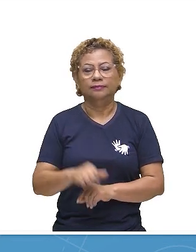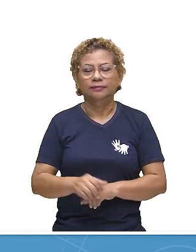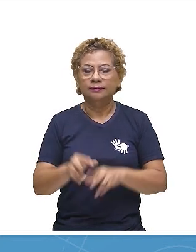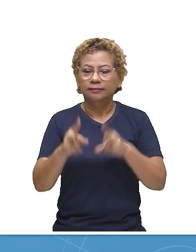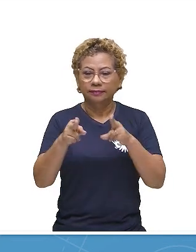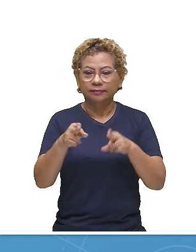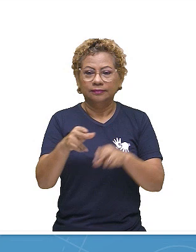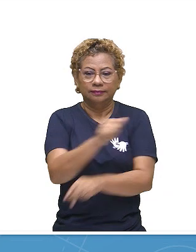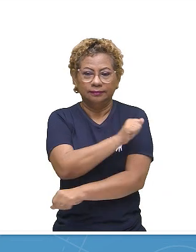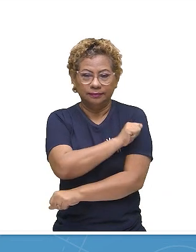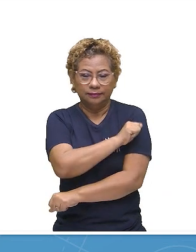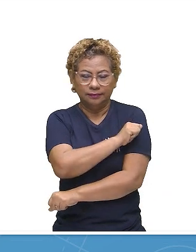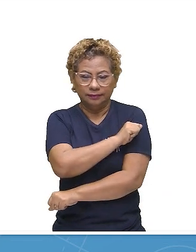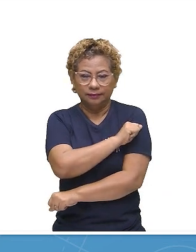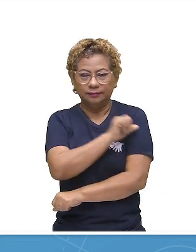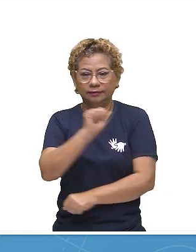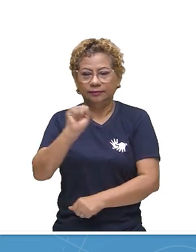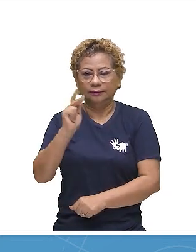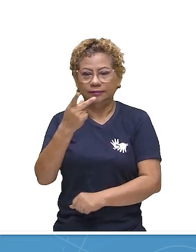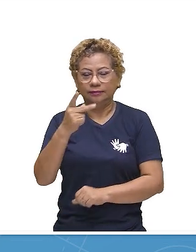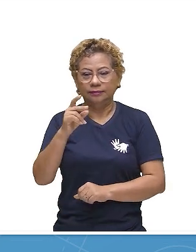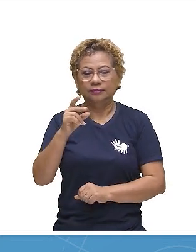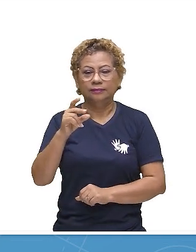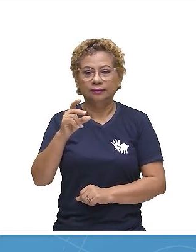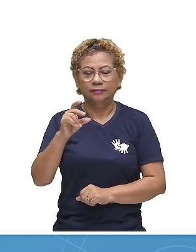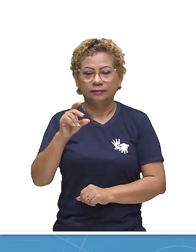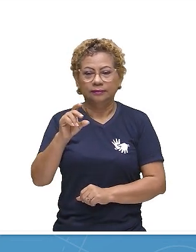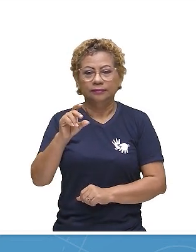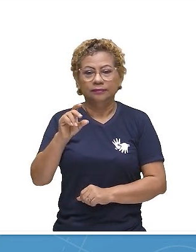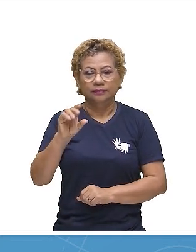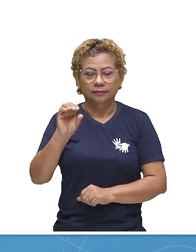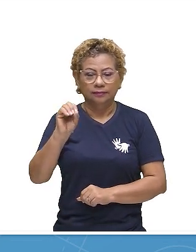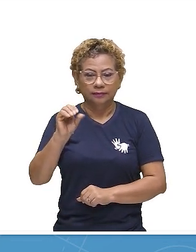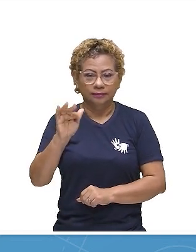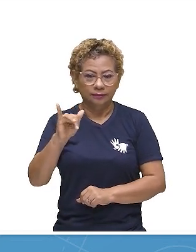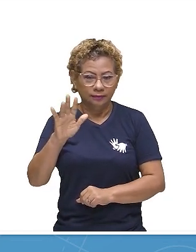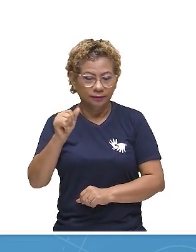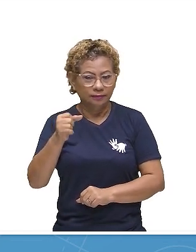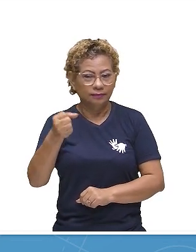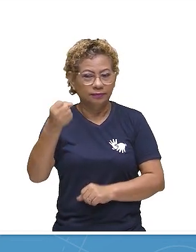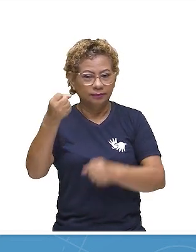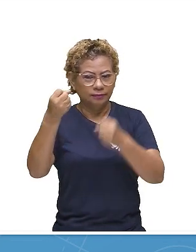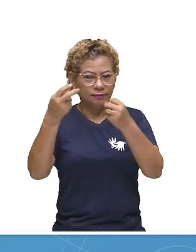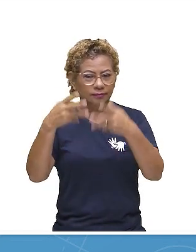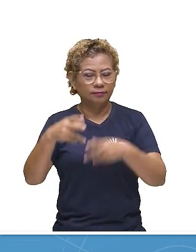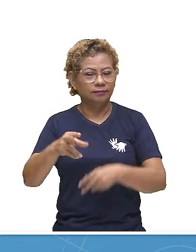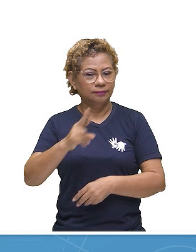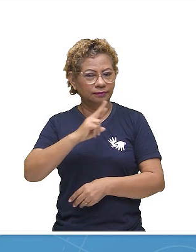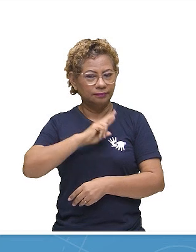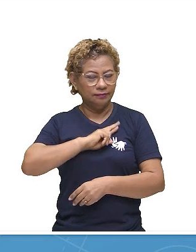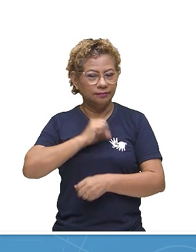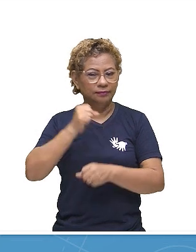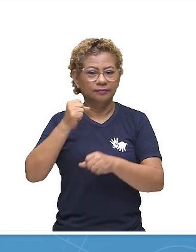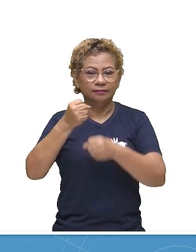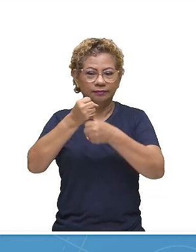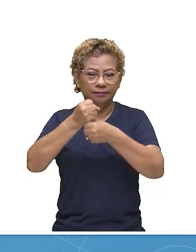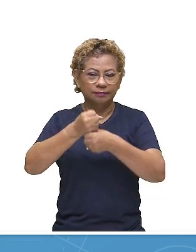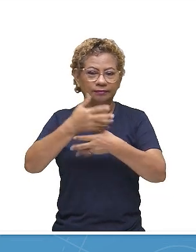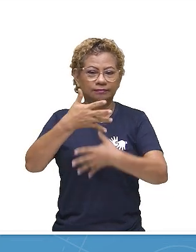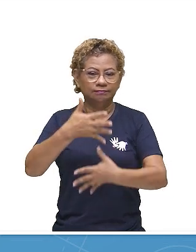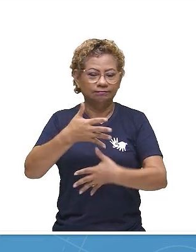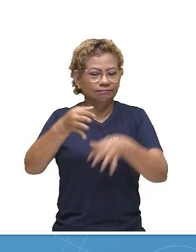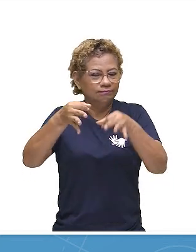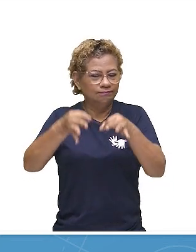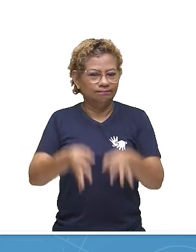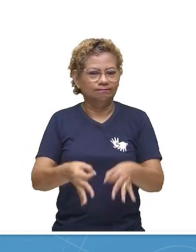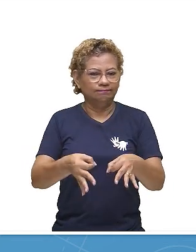né, 49 é igual, raiz quadrada de 49 é igual a 7, né? Por quê?